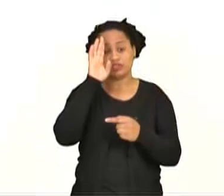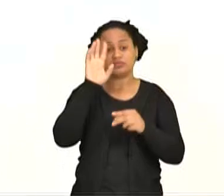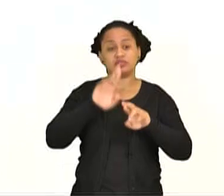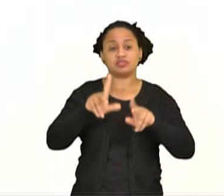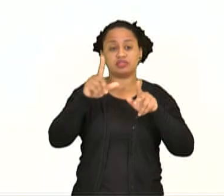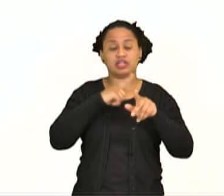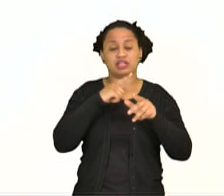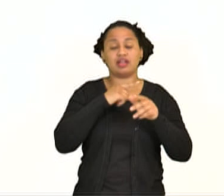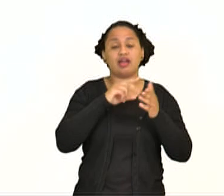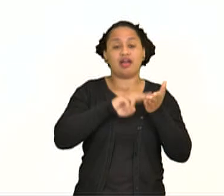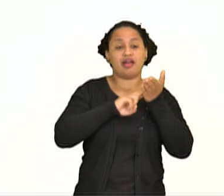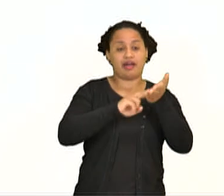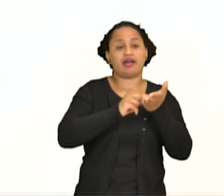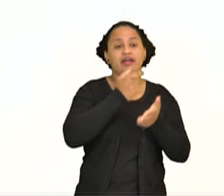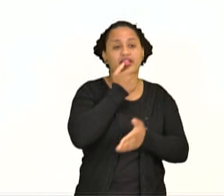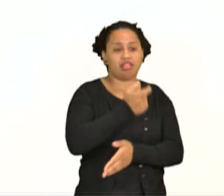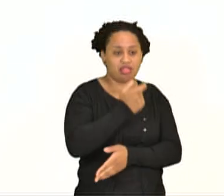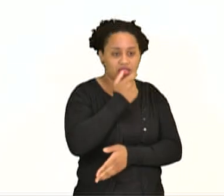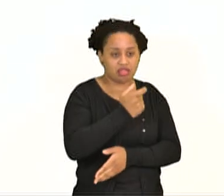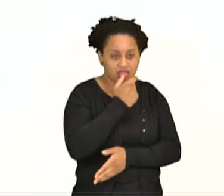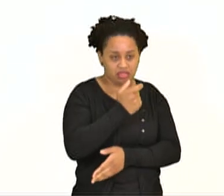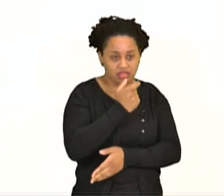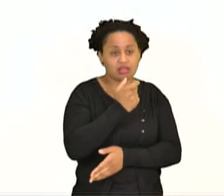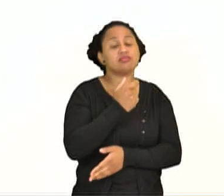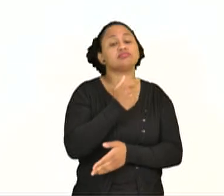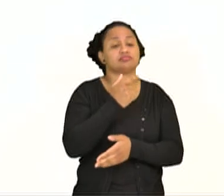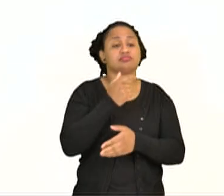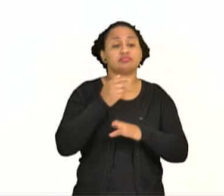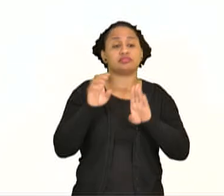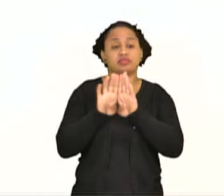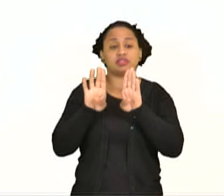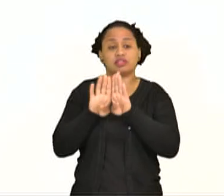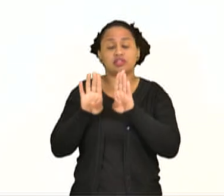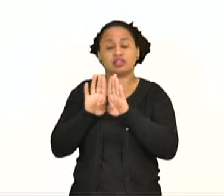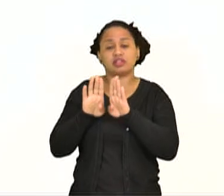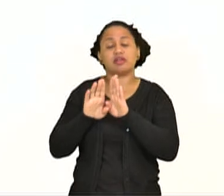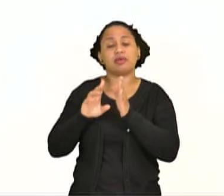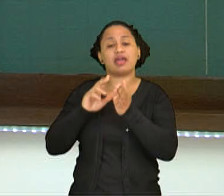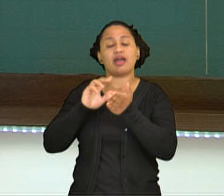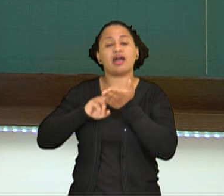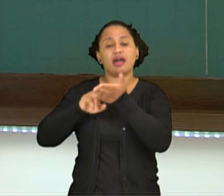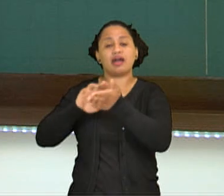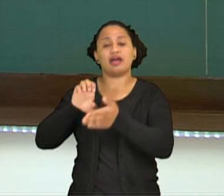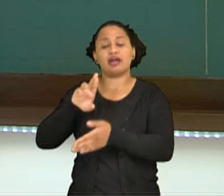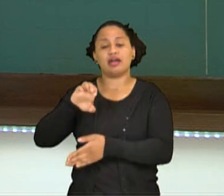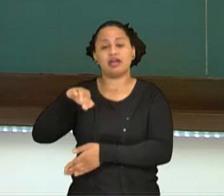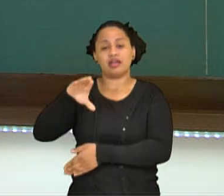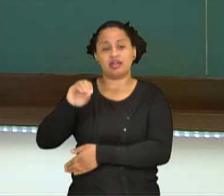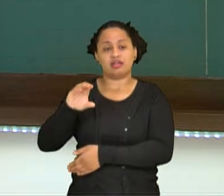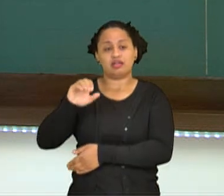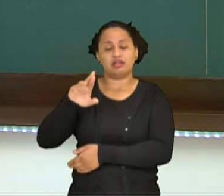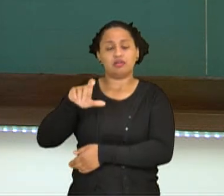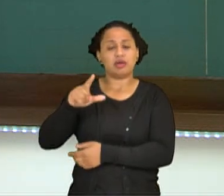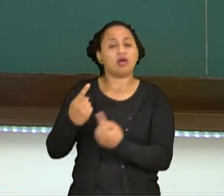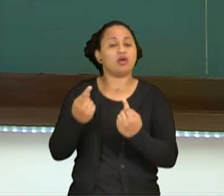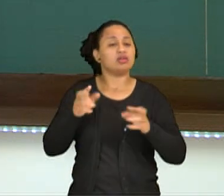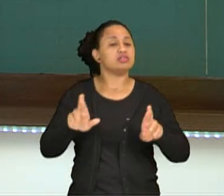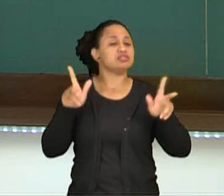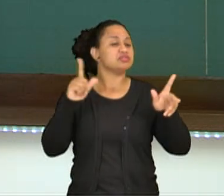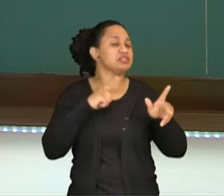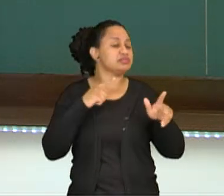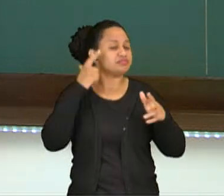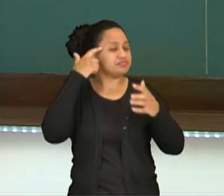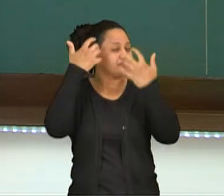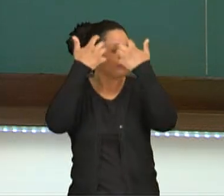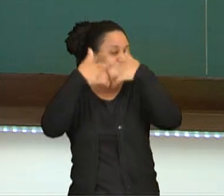Albert Einstein, que nós lemos, e a carta de Erasmo Carlos? Qual a diferença entre as duas? Vamos lá